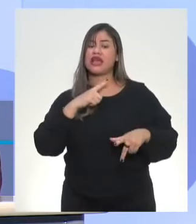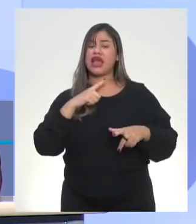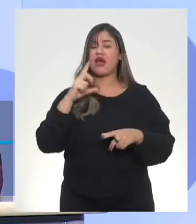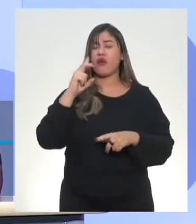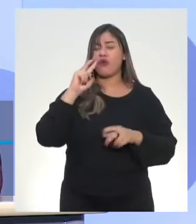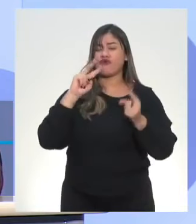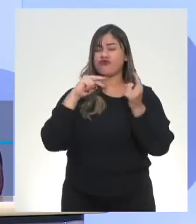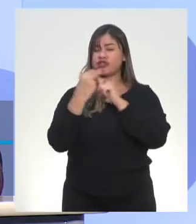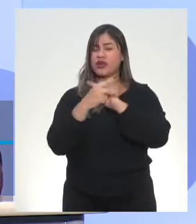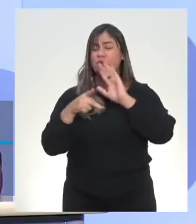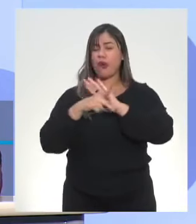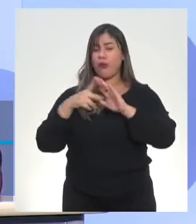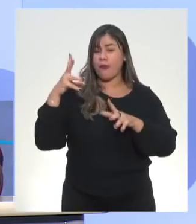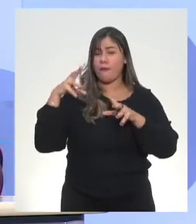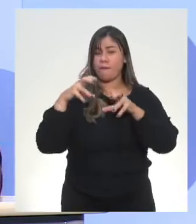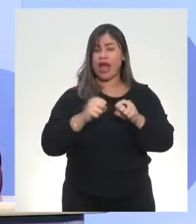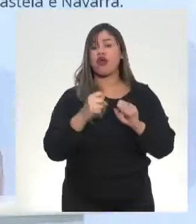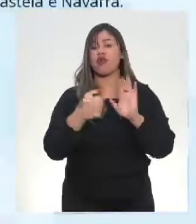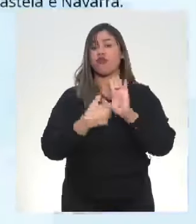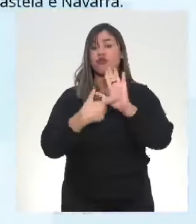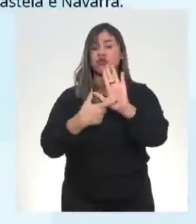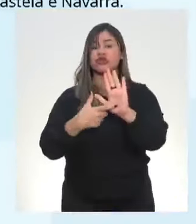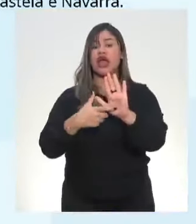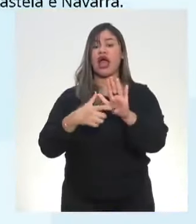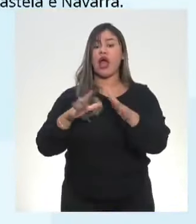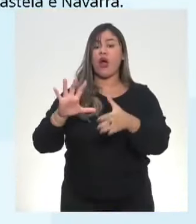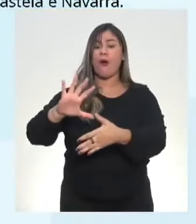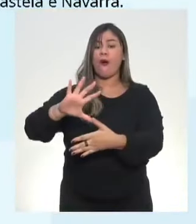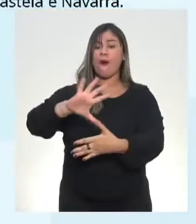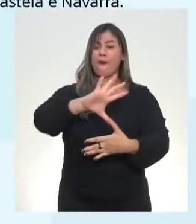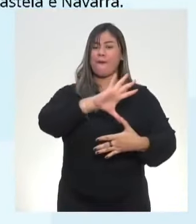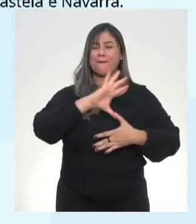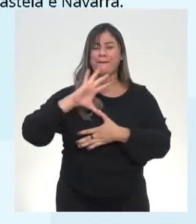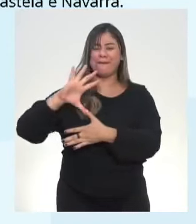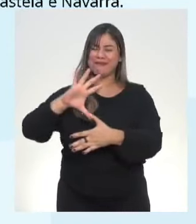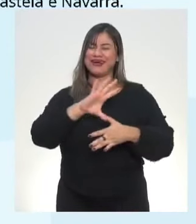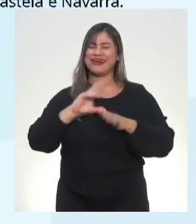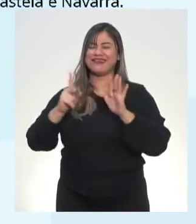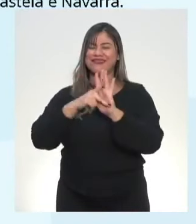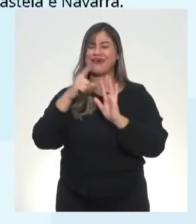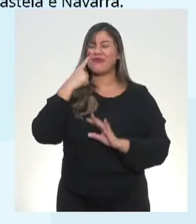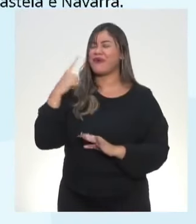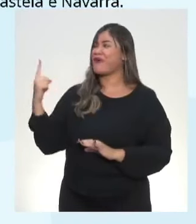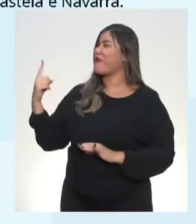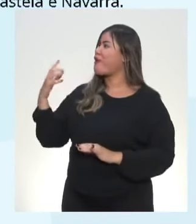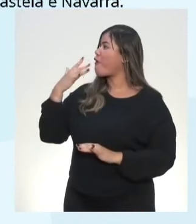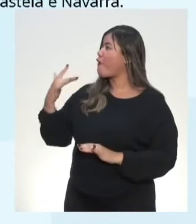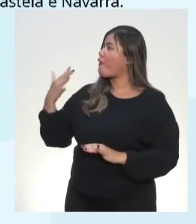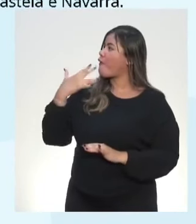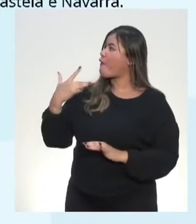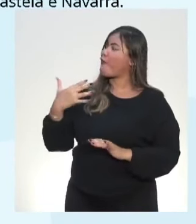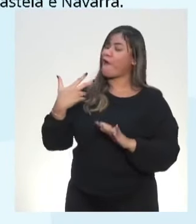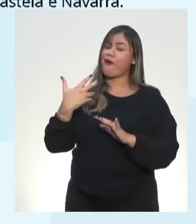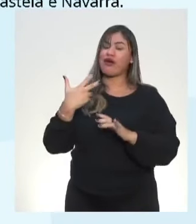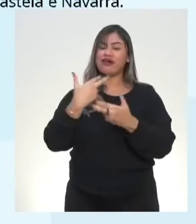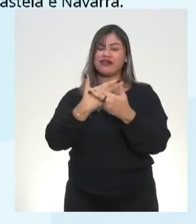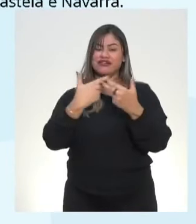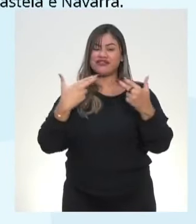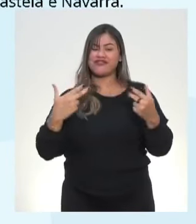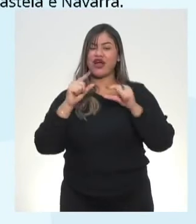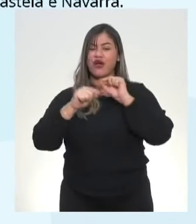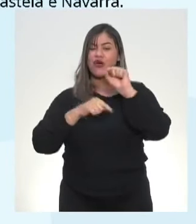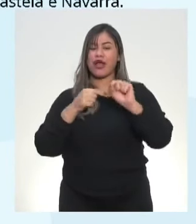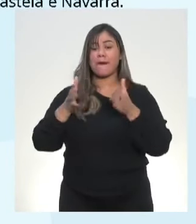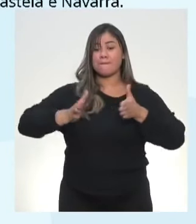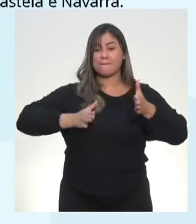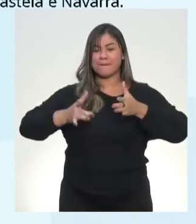dessa questão da reconquista, eu vou mostrar para vocês um mapa, tá? Essas cores vão representando aí os períodos